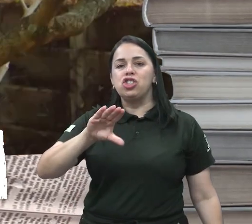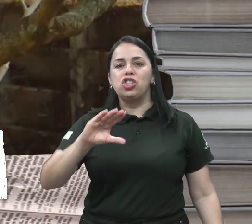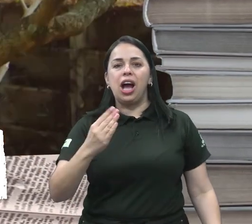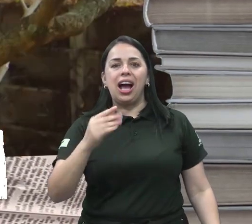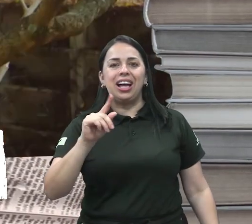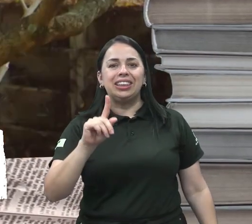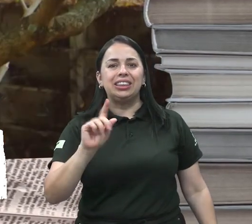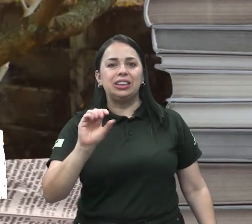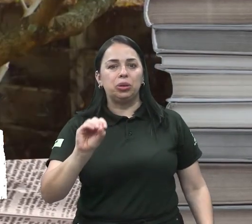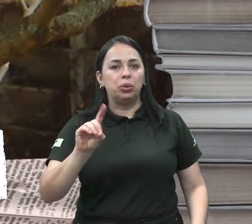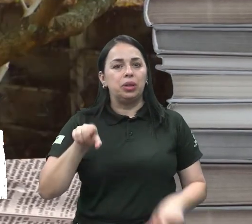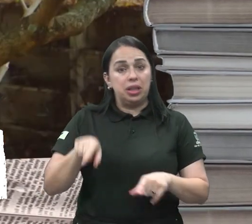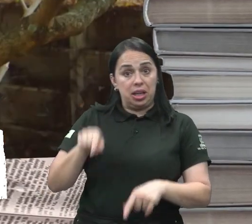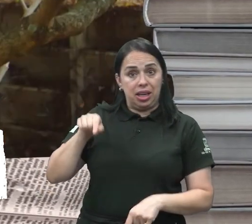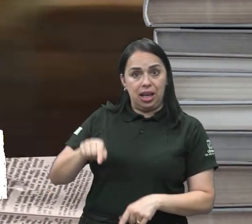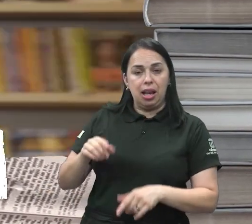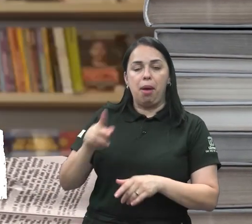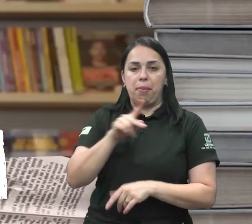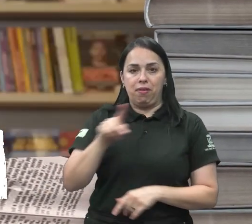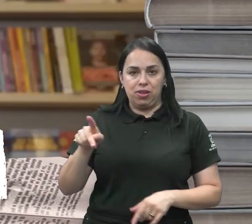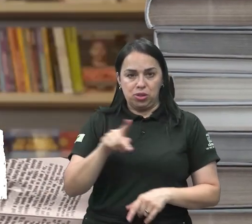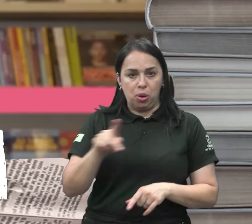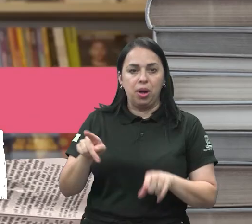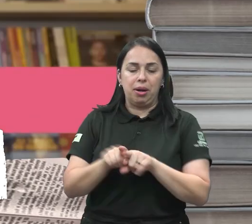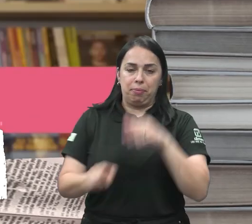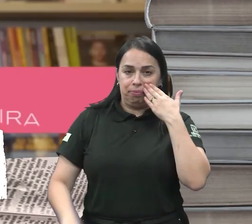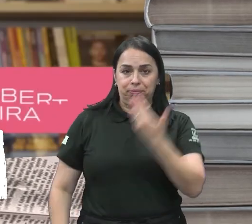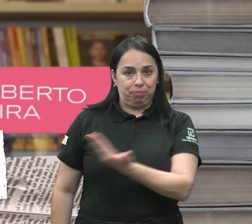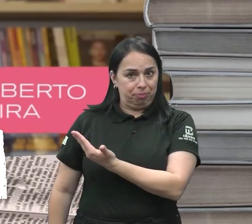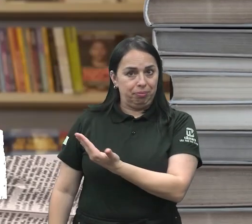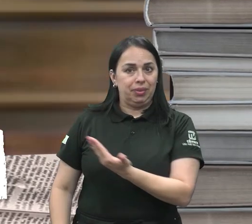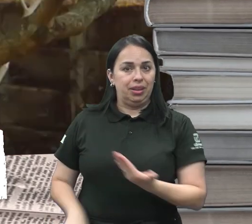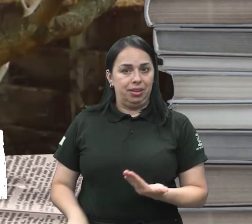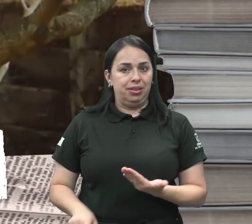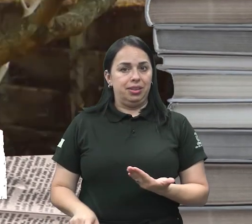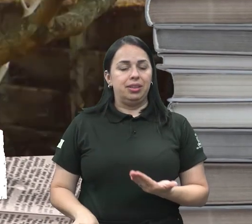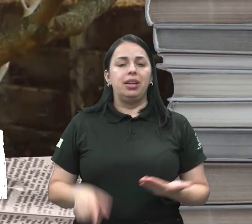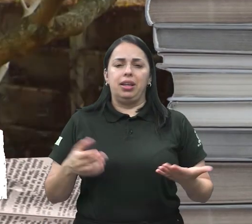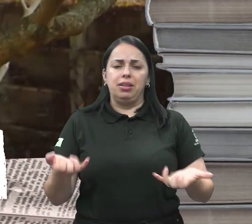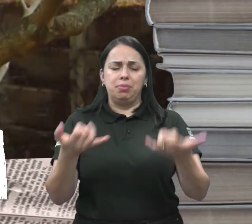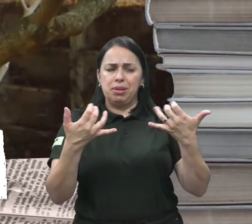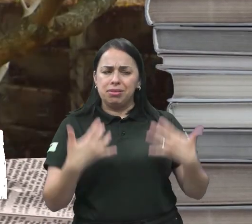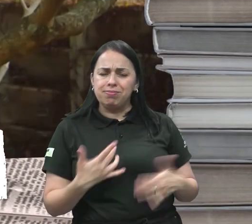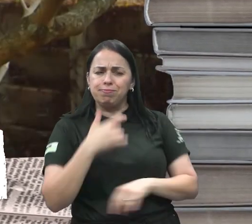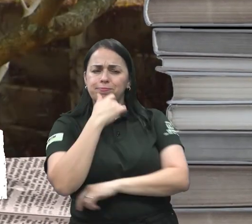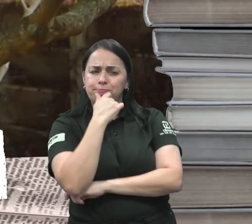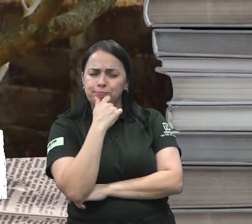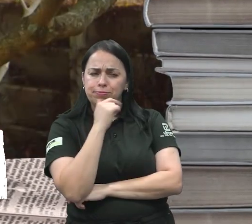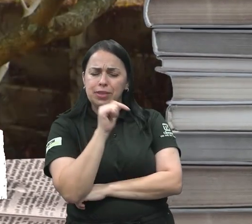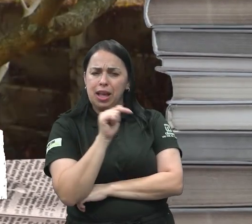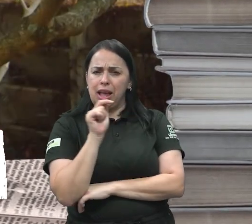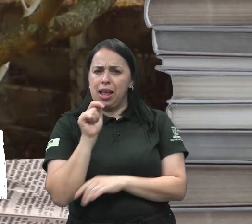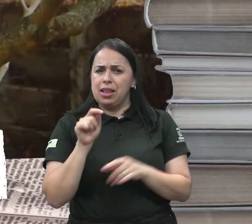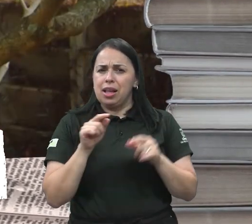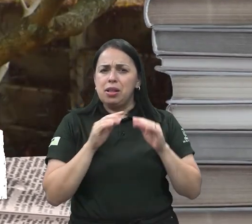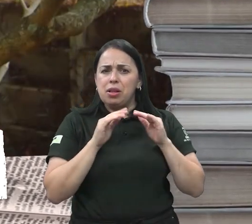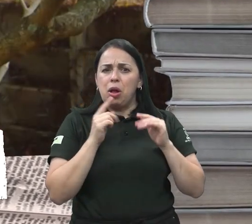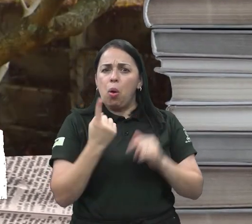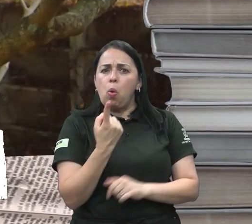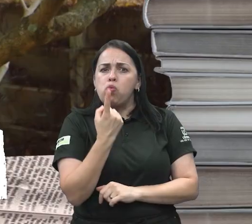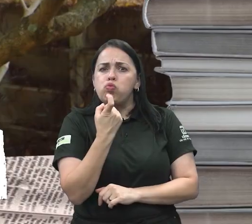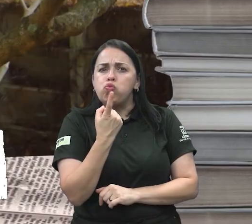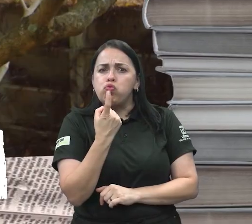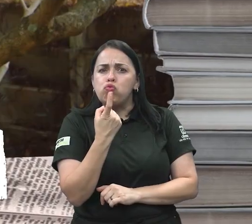O professor e doutor em letras Silvio Roberto Oliveira diz que é difícil enquadrar um escritor em uma